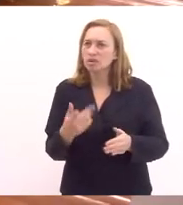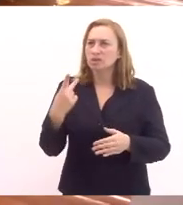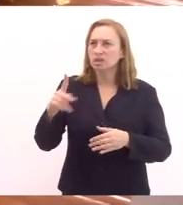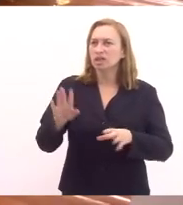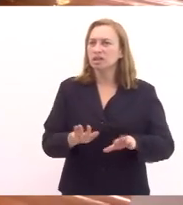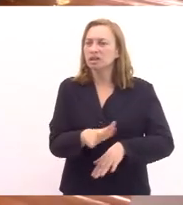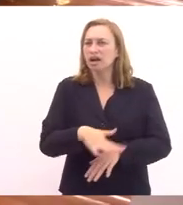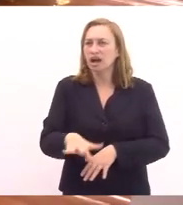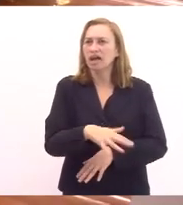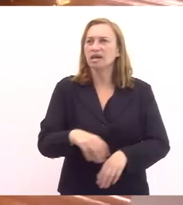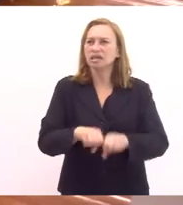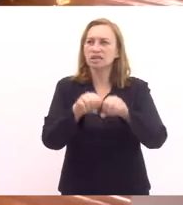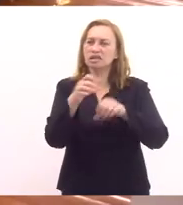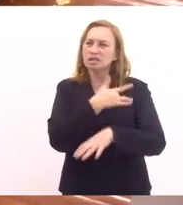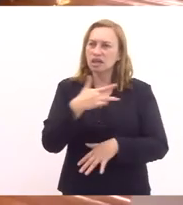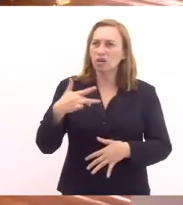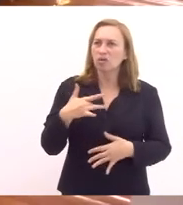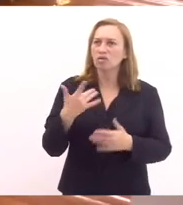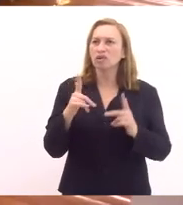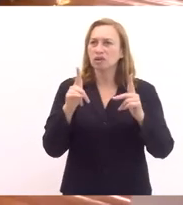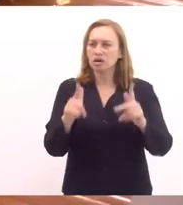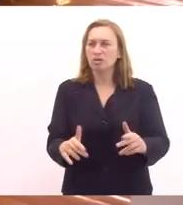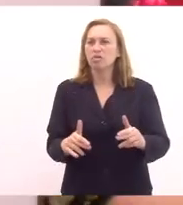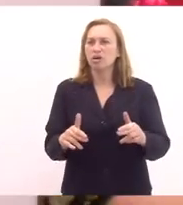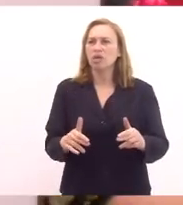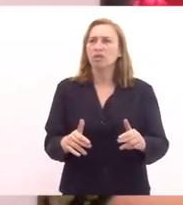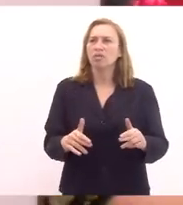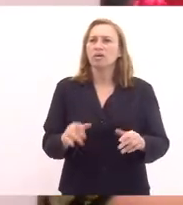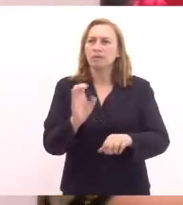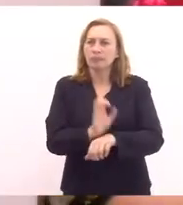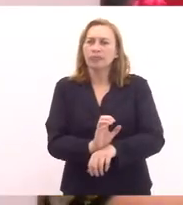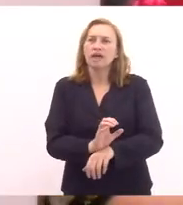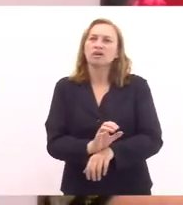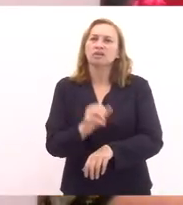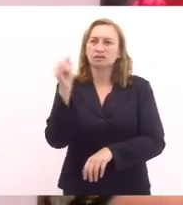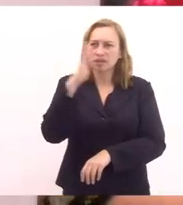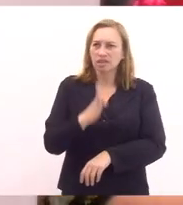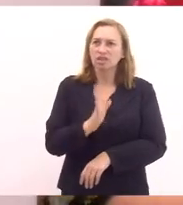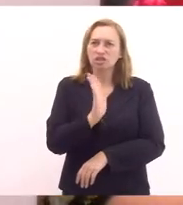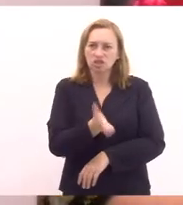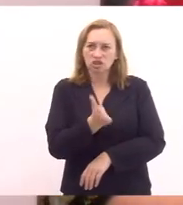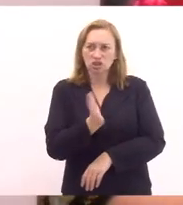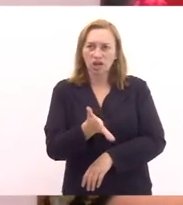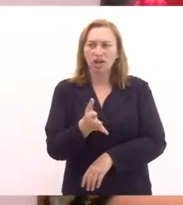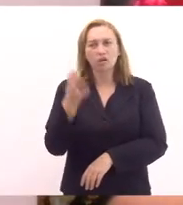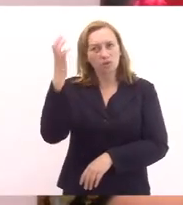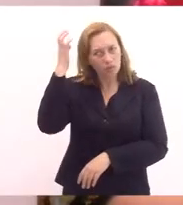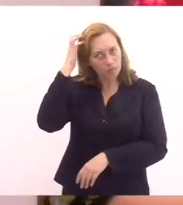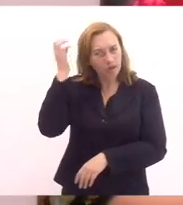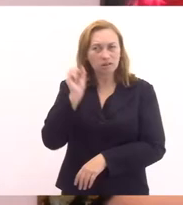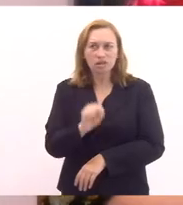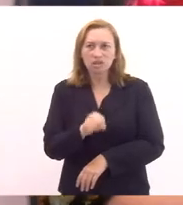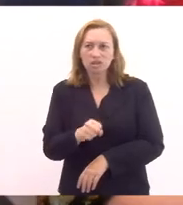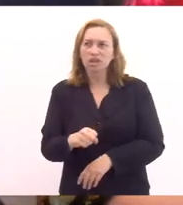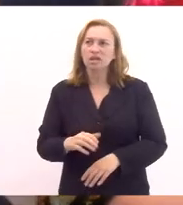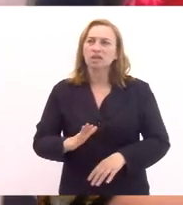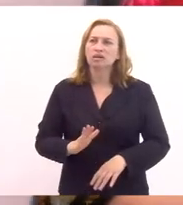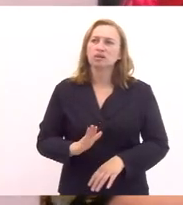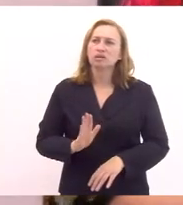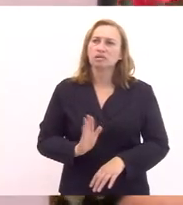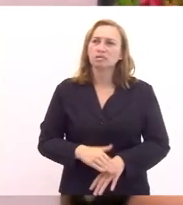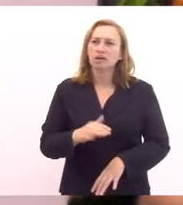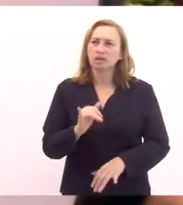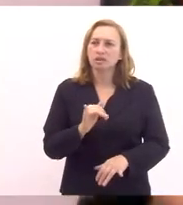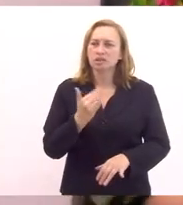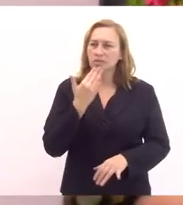sistema de saúde foi muito semelhante ao caso Aline e o estado brasileiro já estava condenado né e uma das